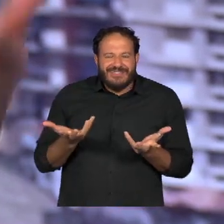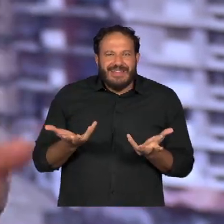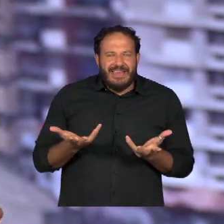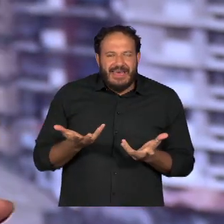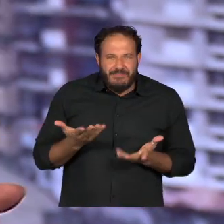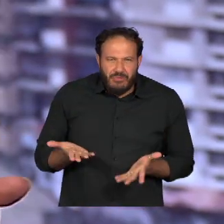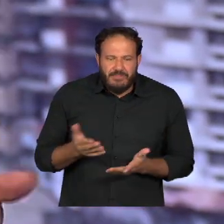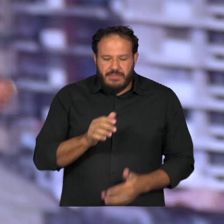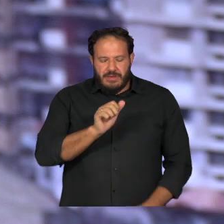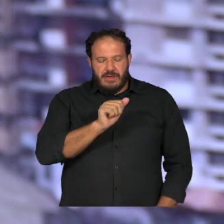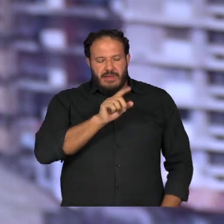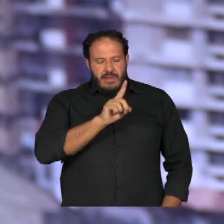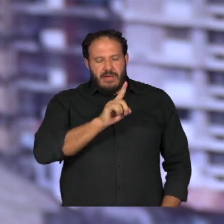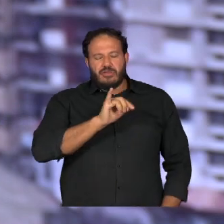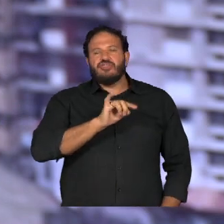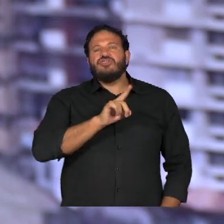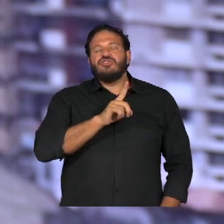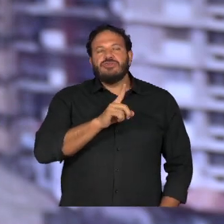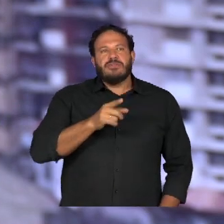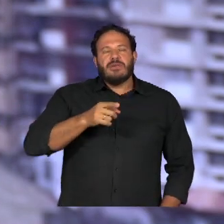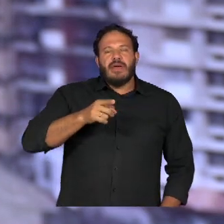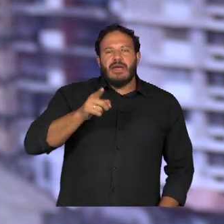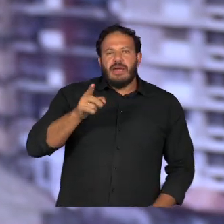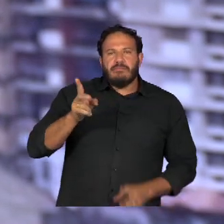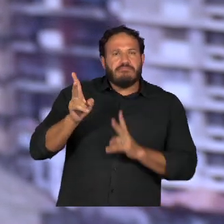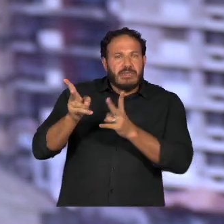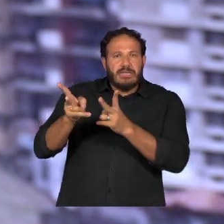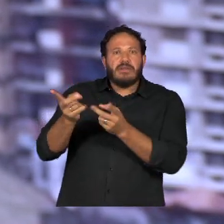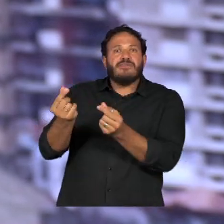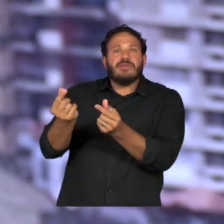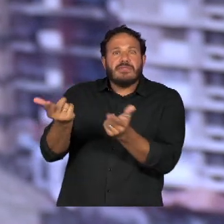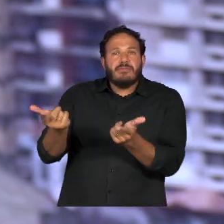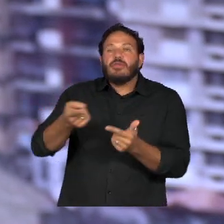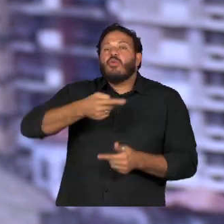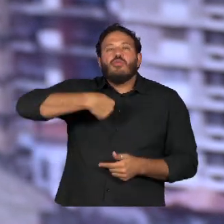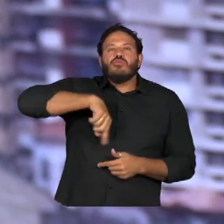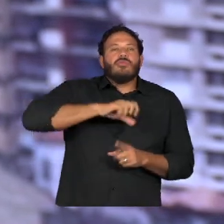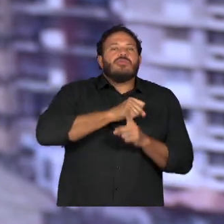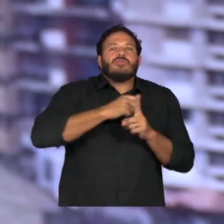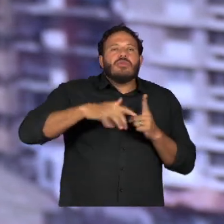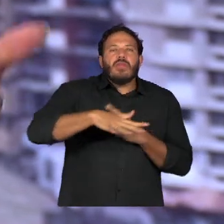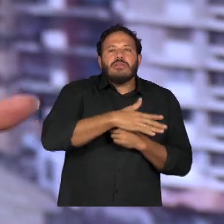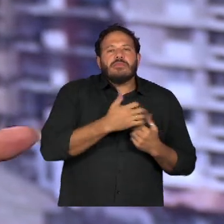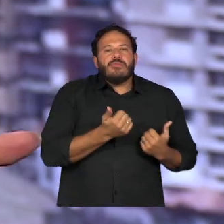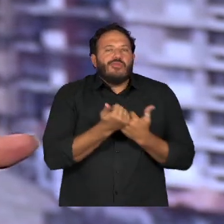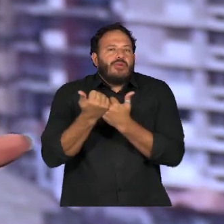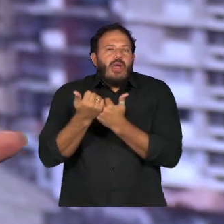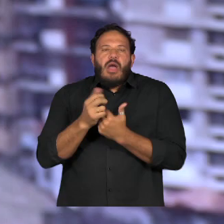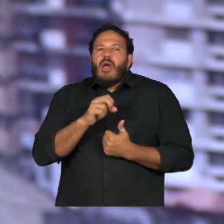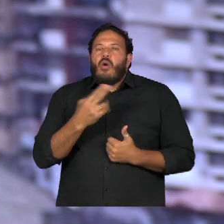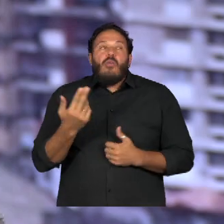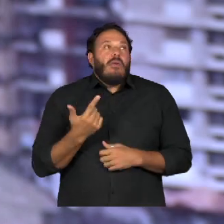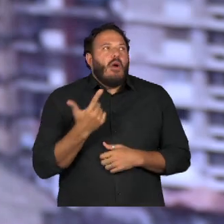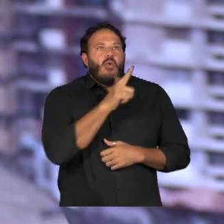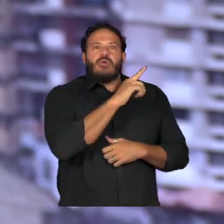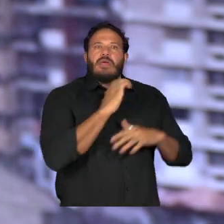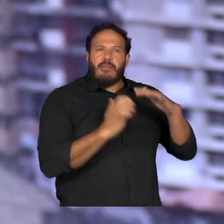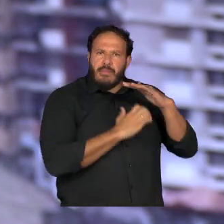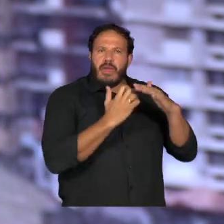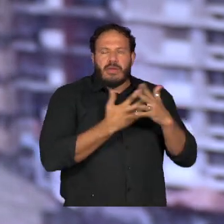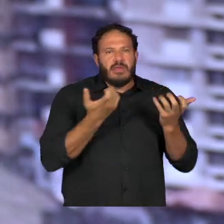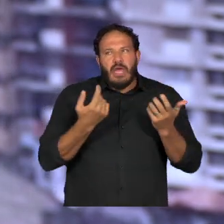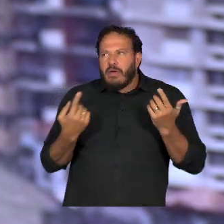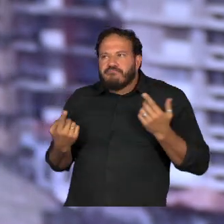a did se mantém e como nós enquanto sociedade podemos apoiar e não só nós Mas de repente alguma outra organização que queira entrar